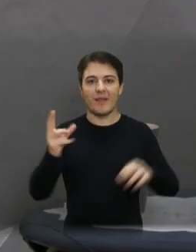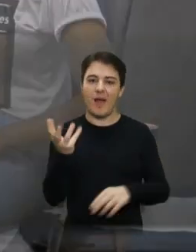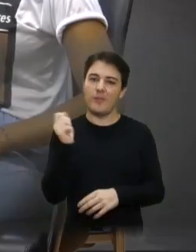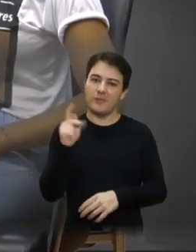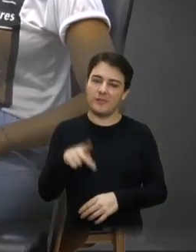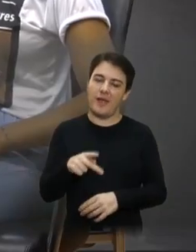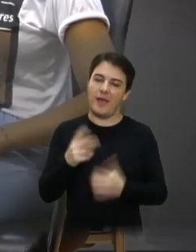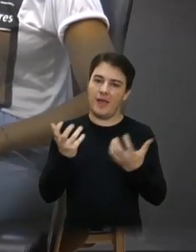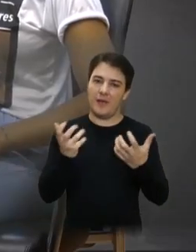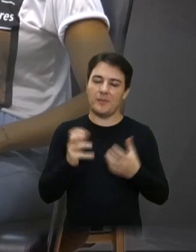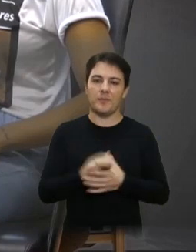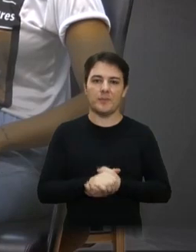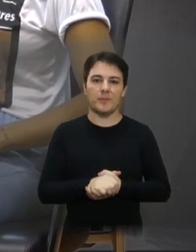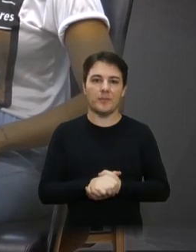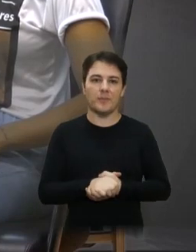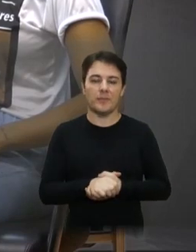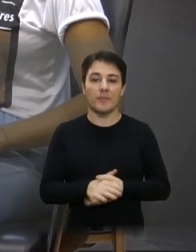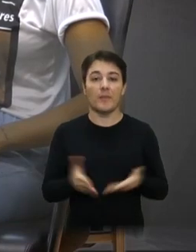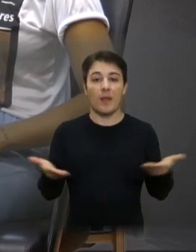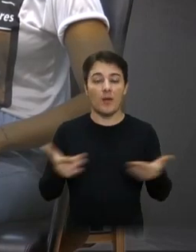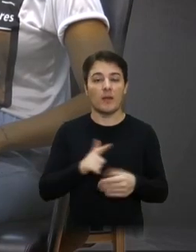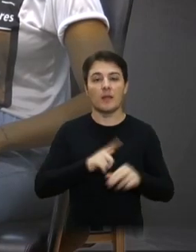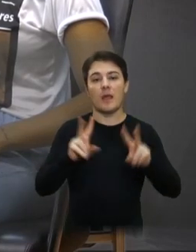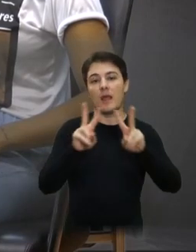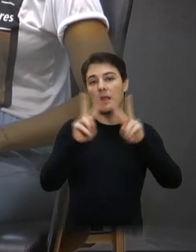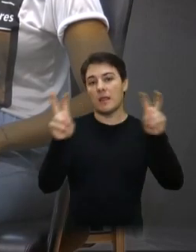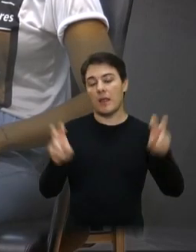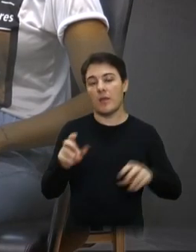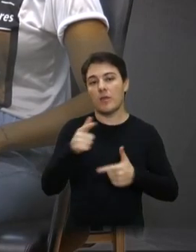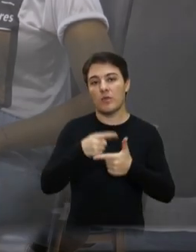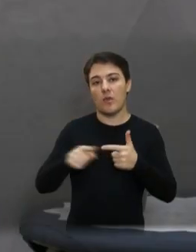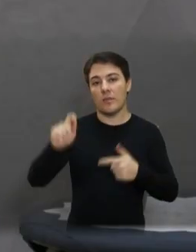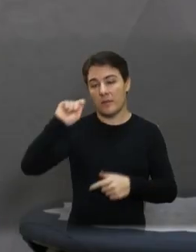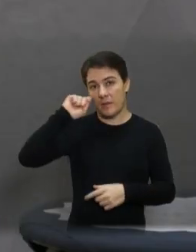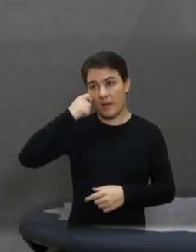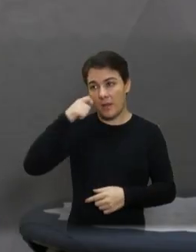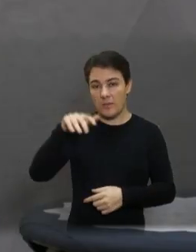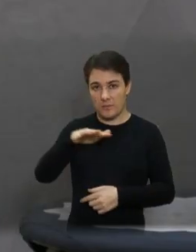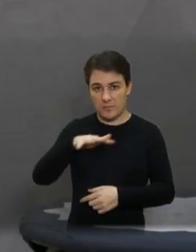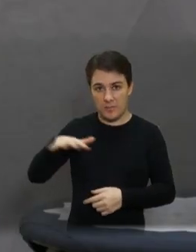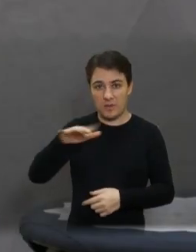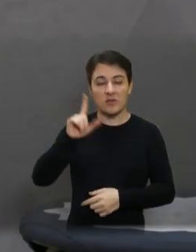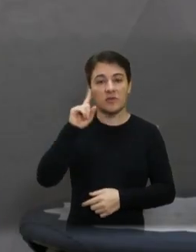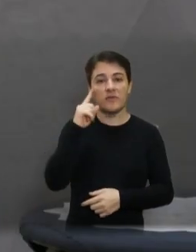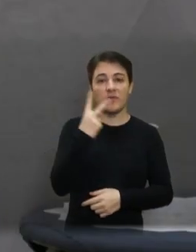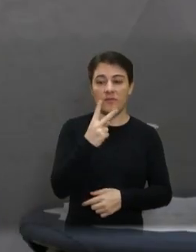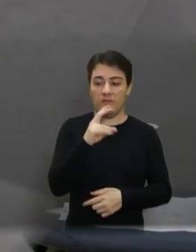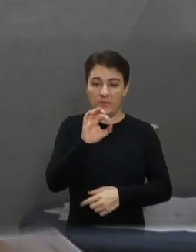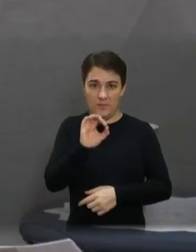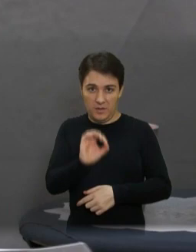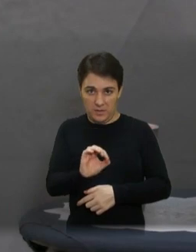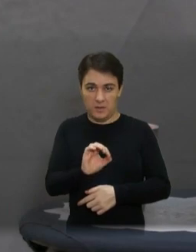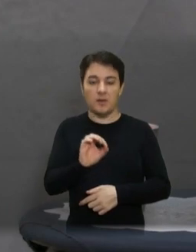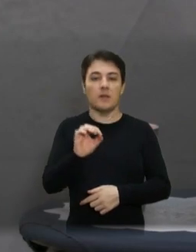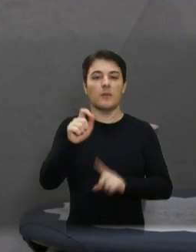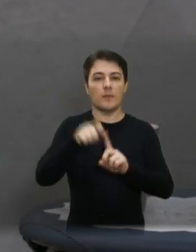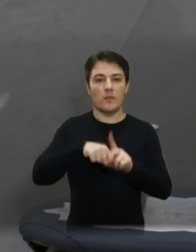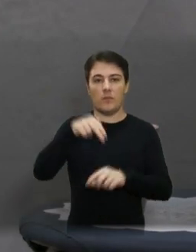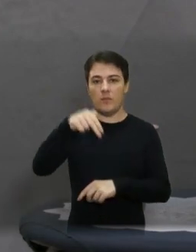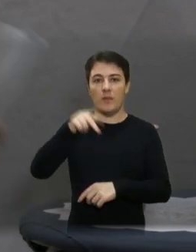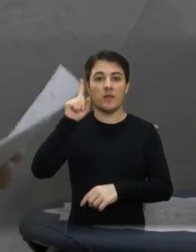aposentadoria sem dúvidas vamos agora trataram da temática de negros e negros Vinte de Novembro é o dia da consciência